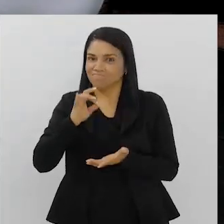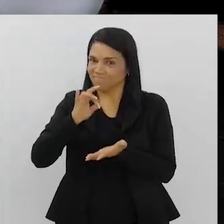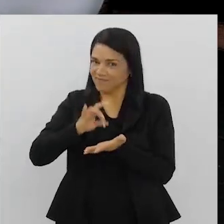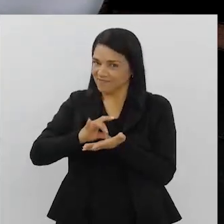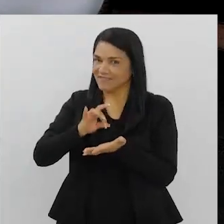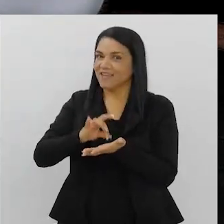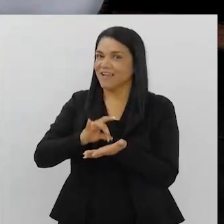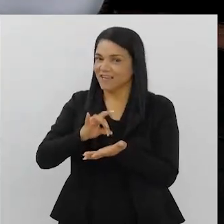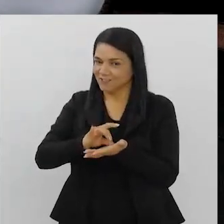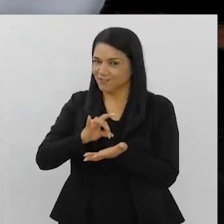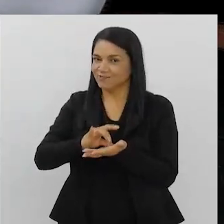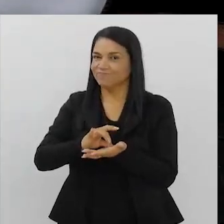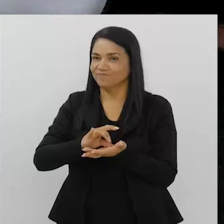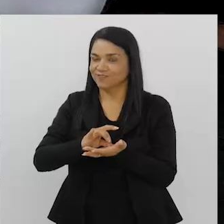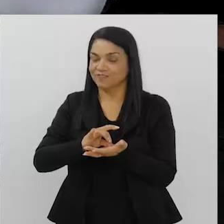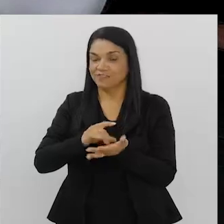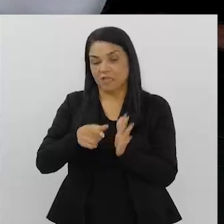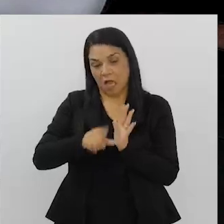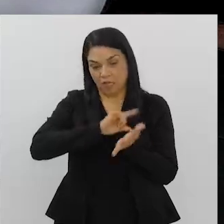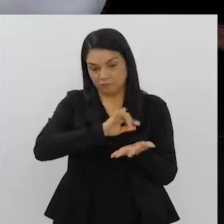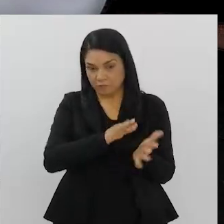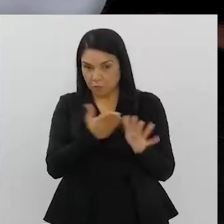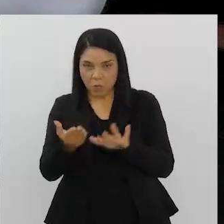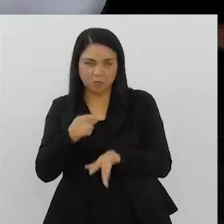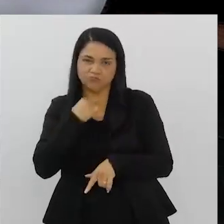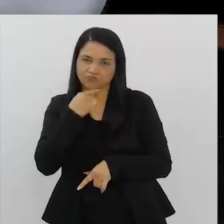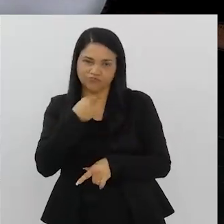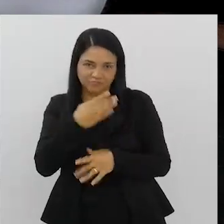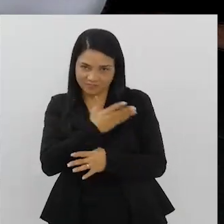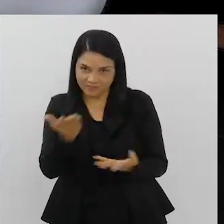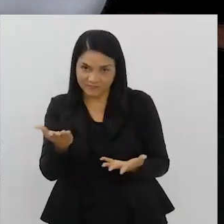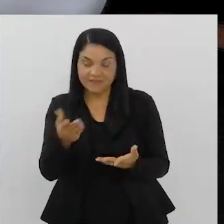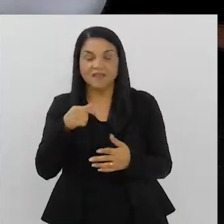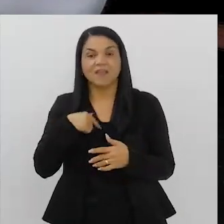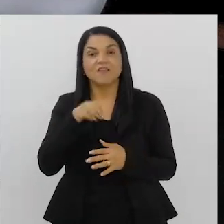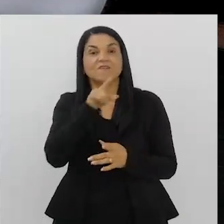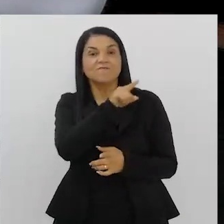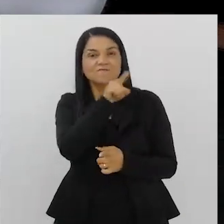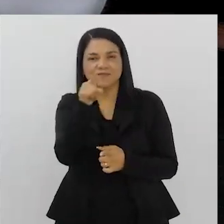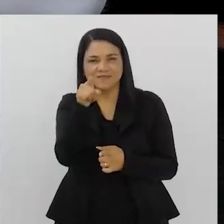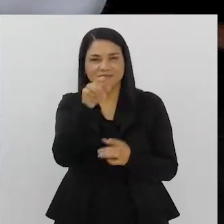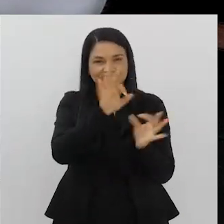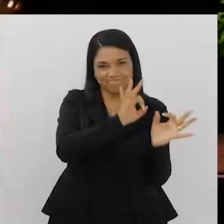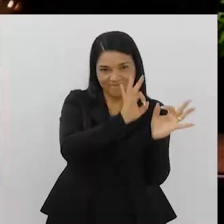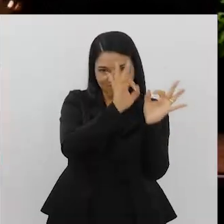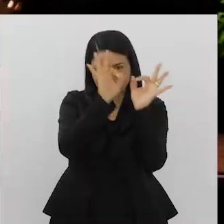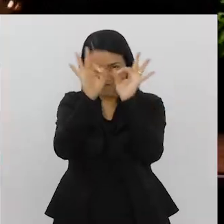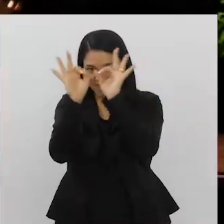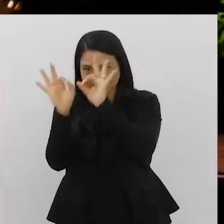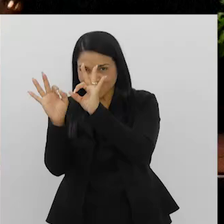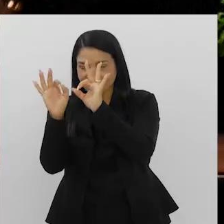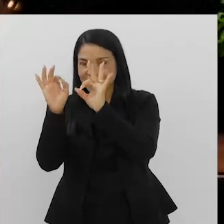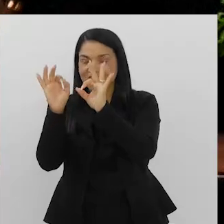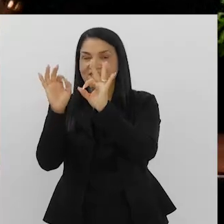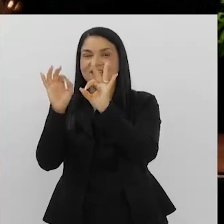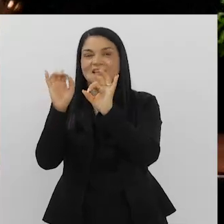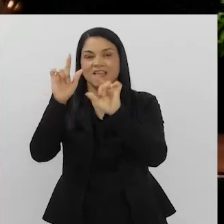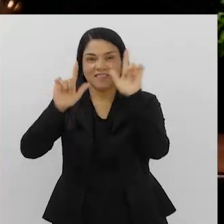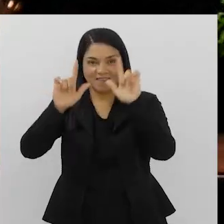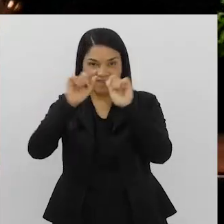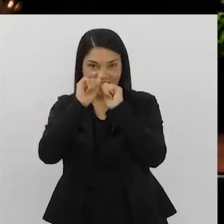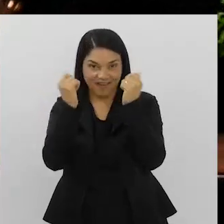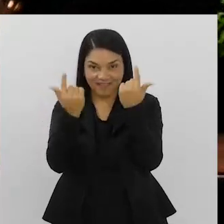né, Priscila? É verdade, já não só se você morrer antes, né? Então, quero me direcionar a você que está aí nos assistindo